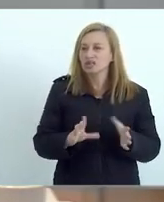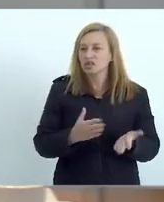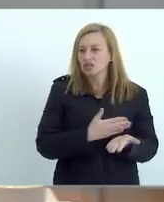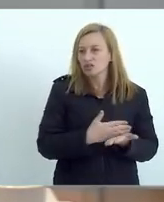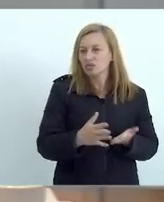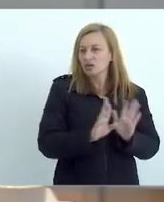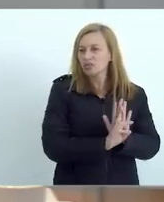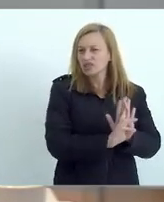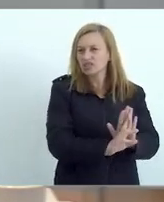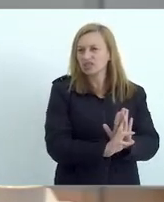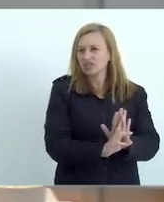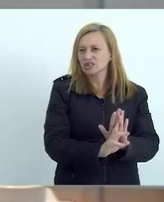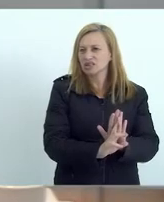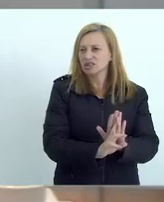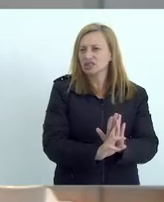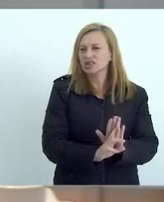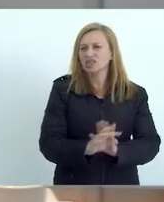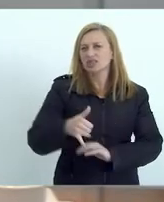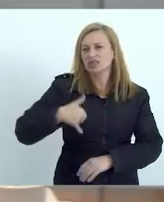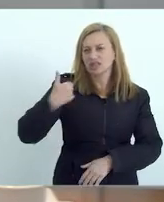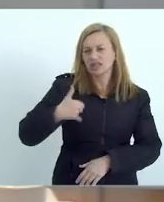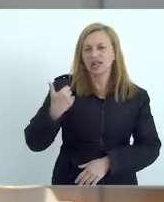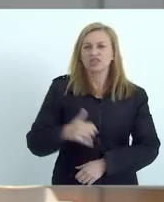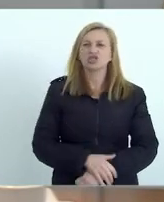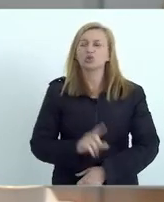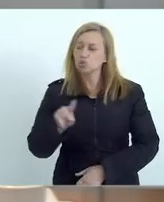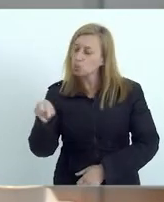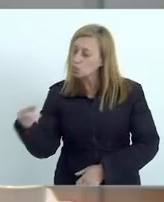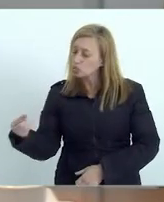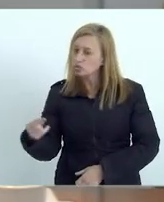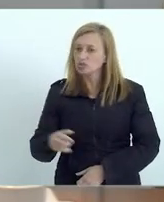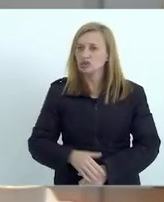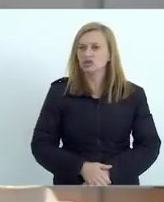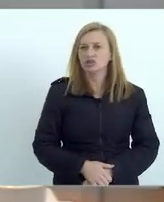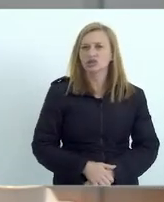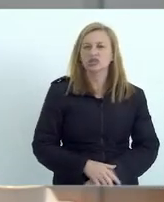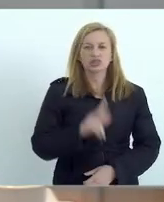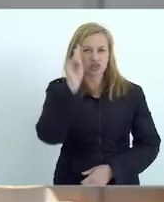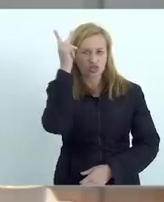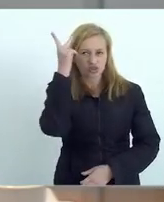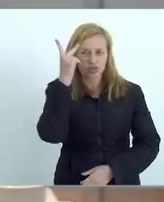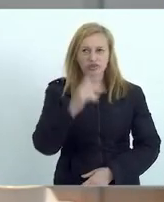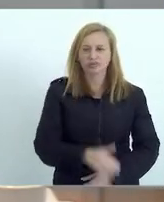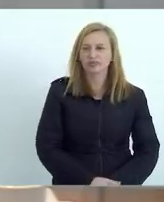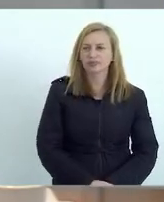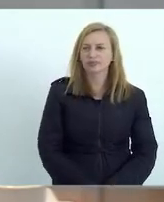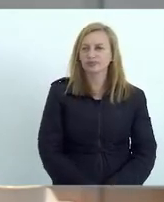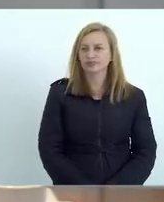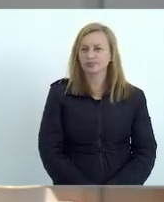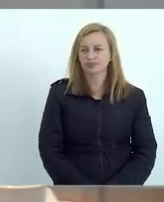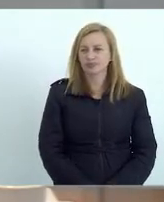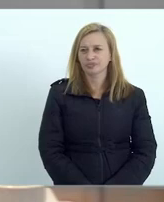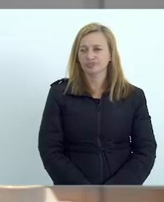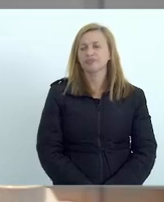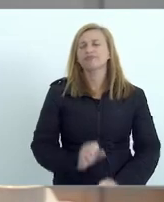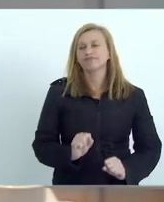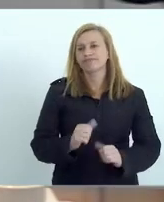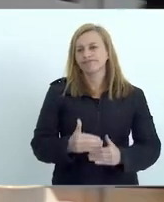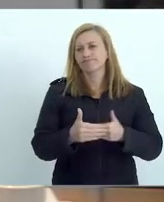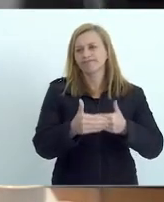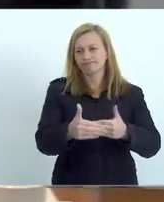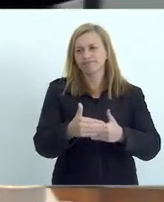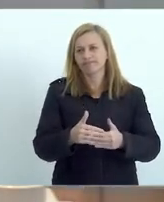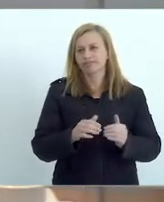inicialmente do da questão de idade e um da questão de história para ver se a gente é